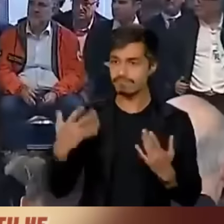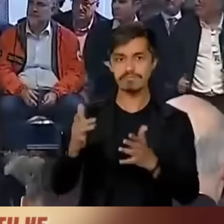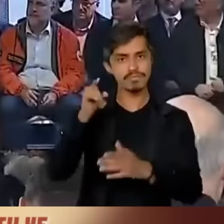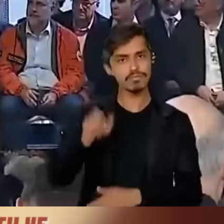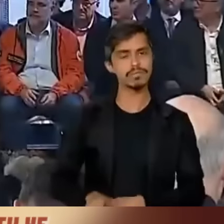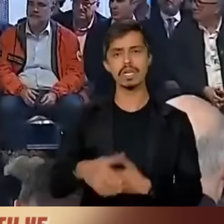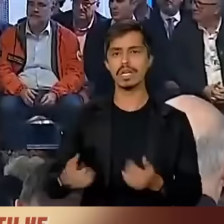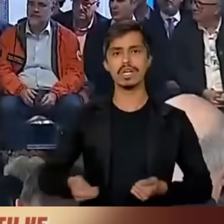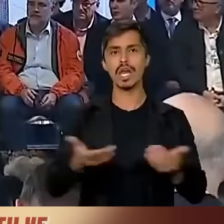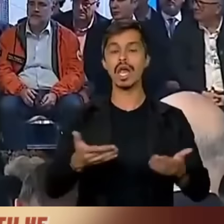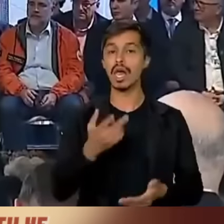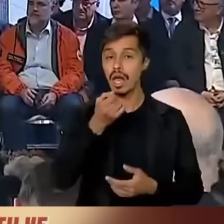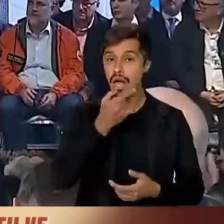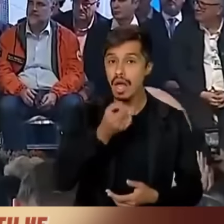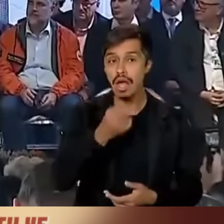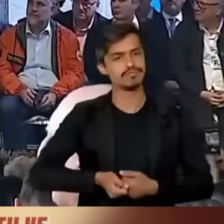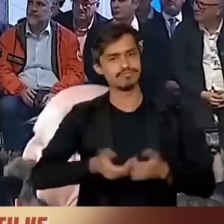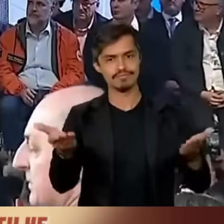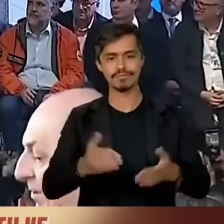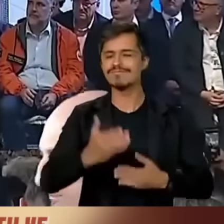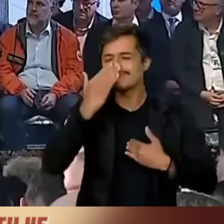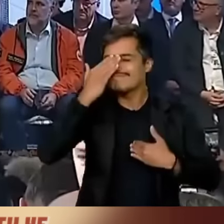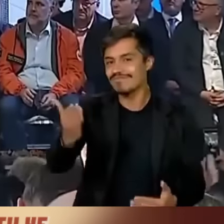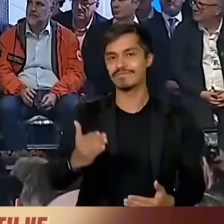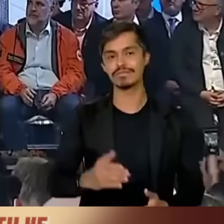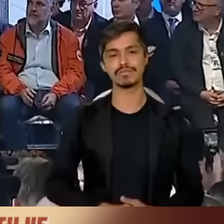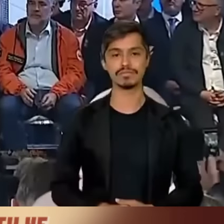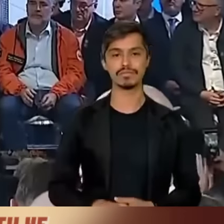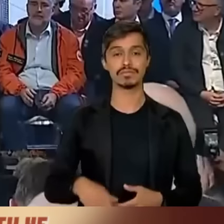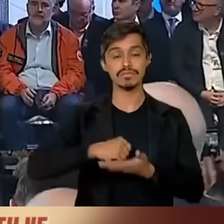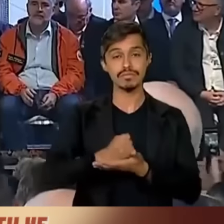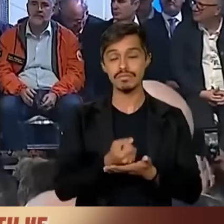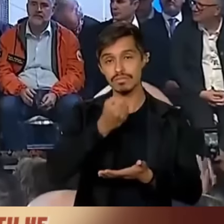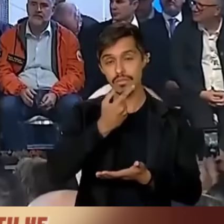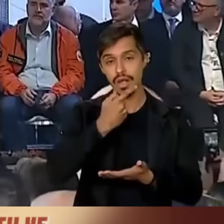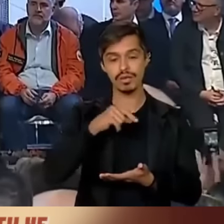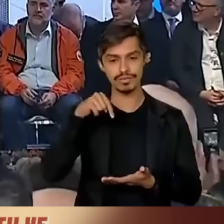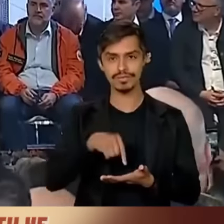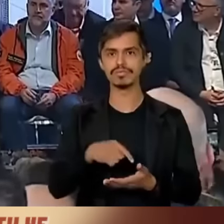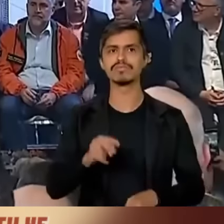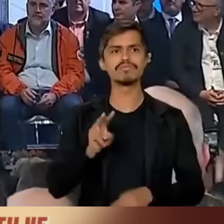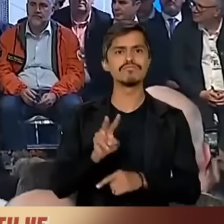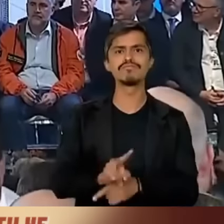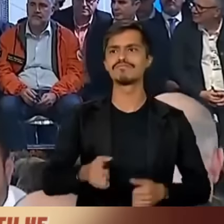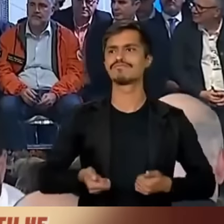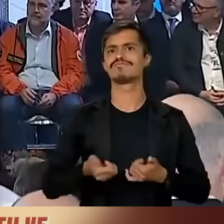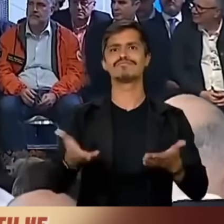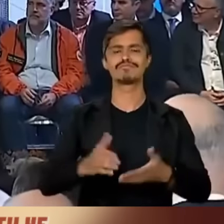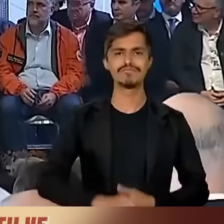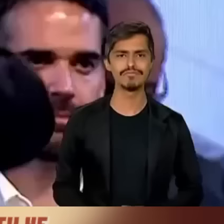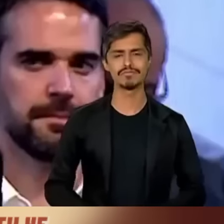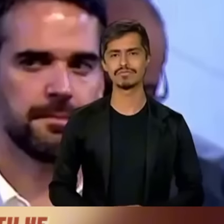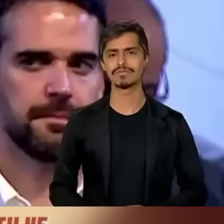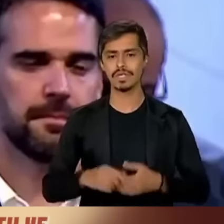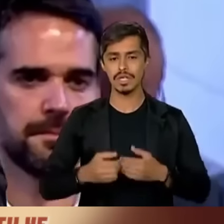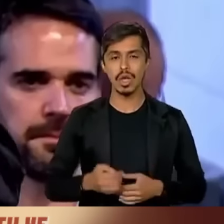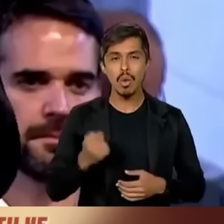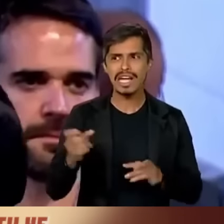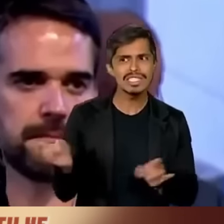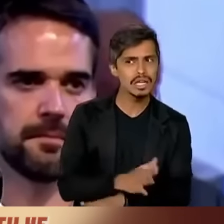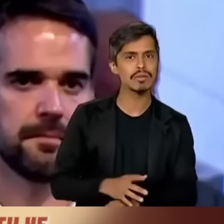pela distribuição de remédio e quero agradecer ao Farmácia Popular, que defende remédio para o povo pobre. Eles quase acabaram com